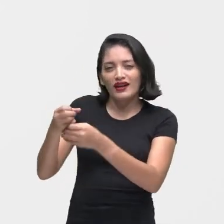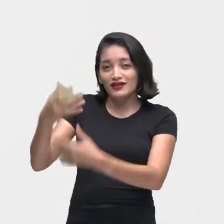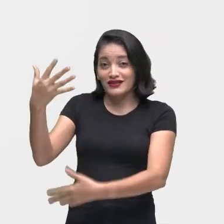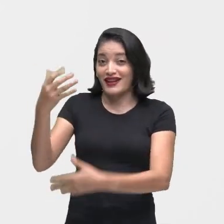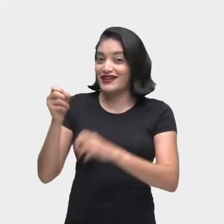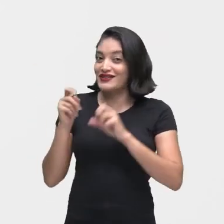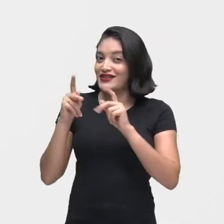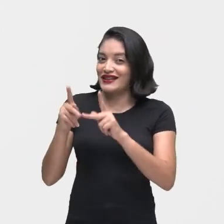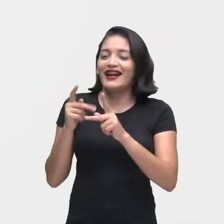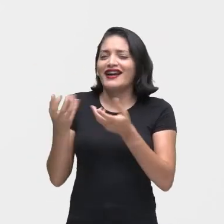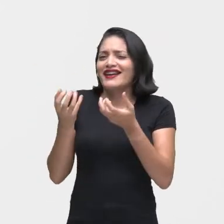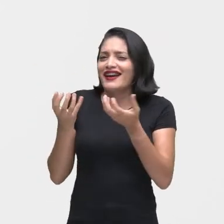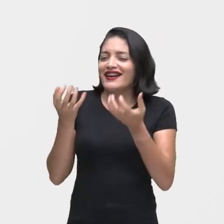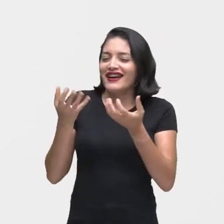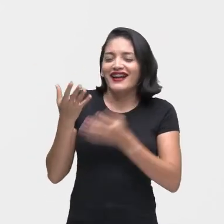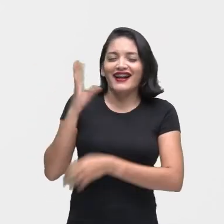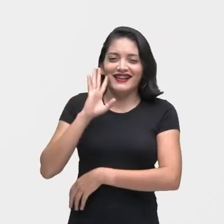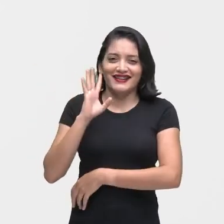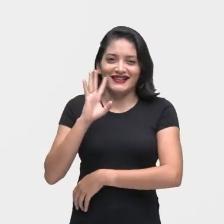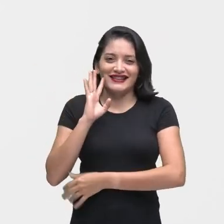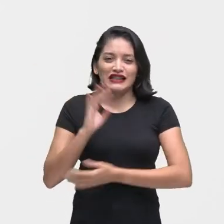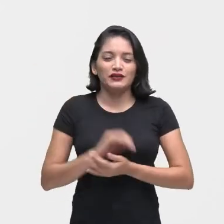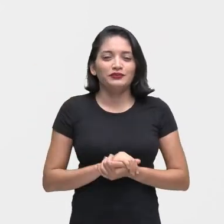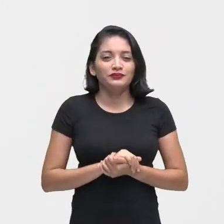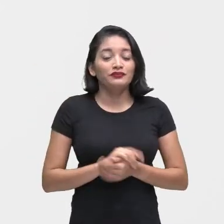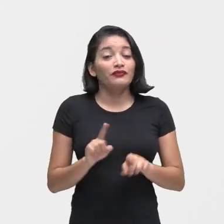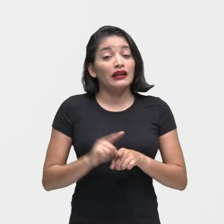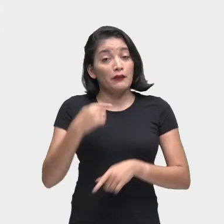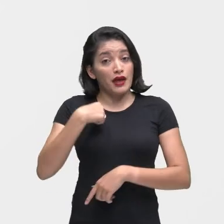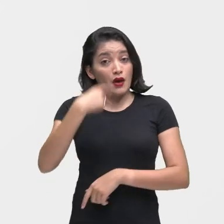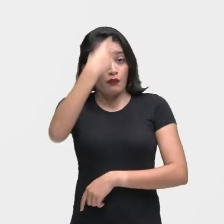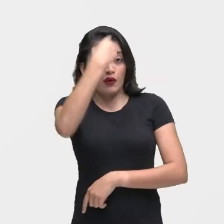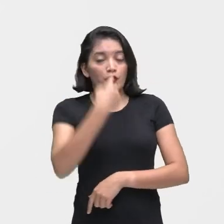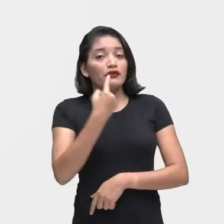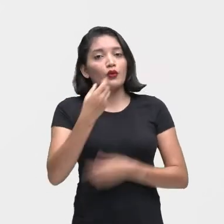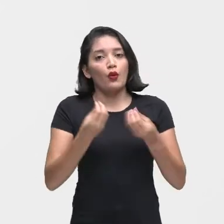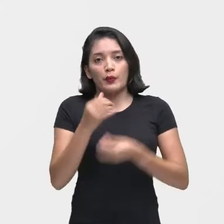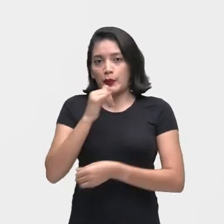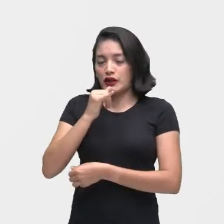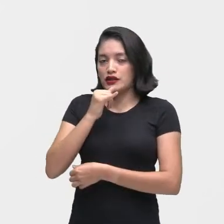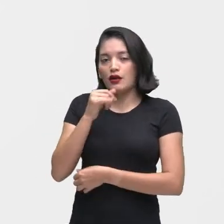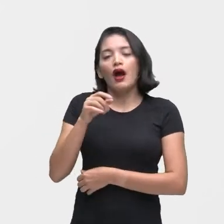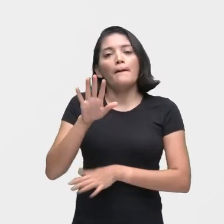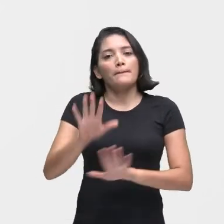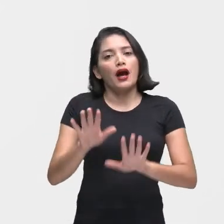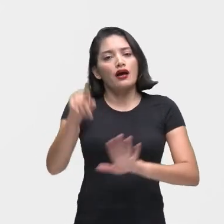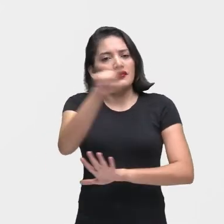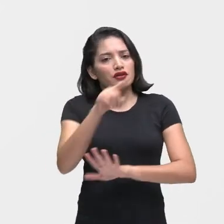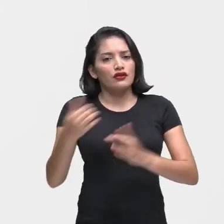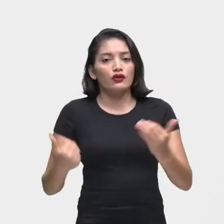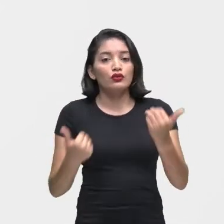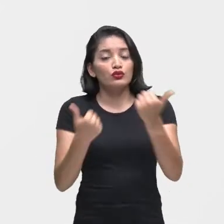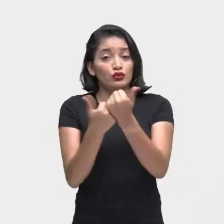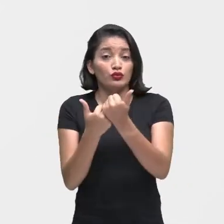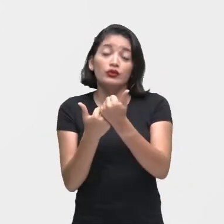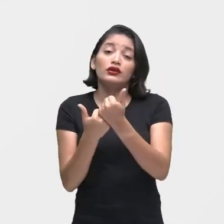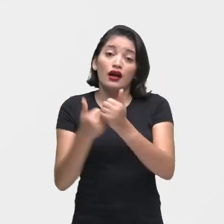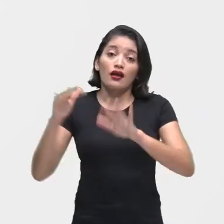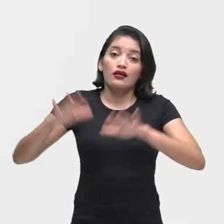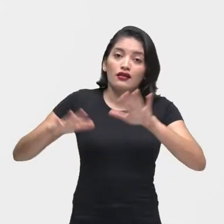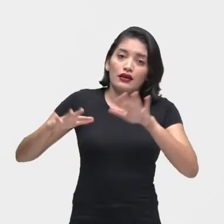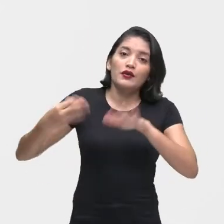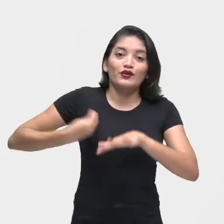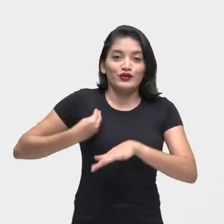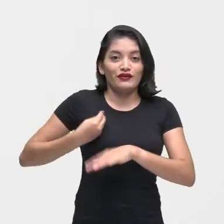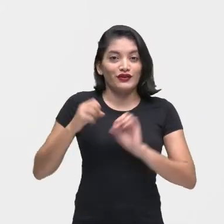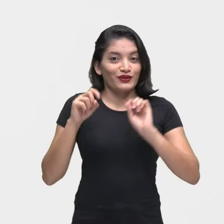podem colocar lá quero bem bacana certo esse daí é o meu CrossFire AL como exemplo Mas vocês vão fazer o seu de acordo com a sua realidade